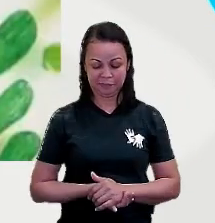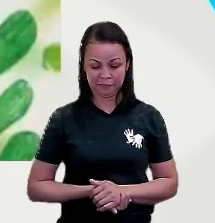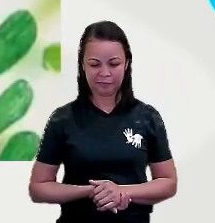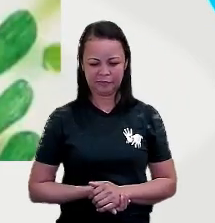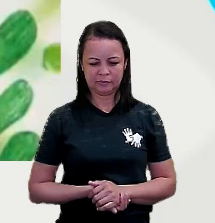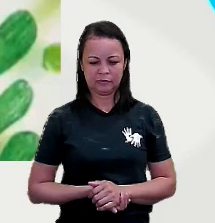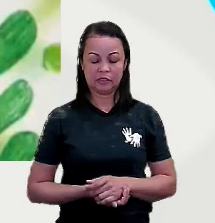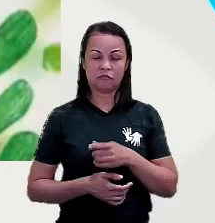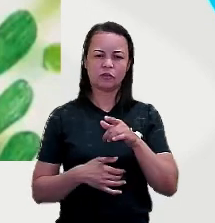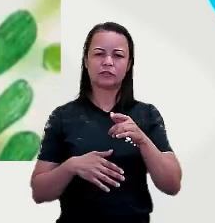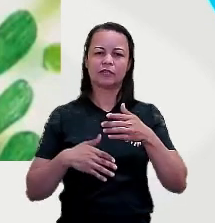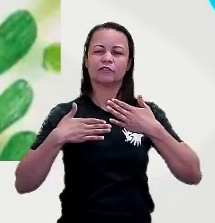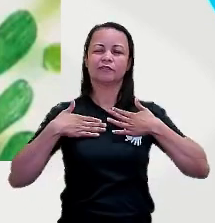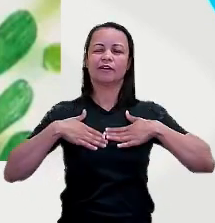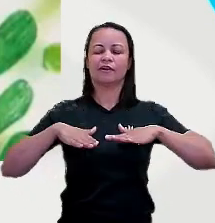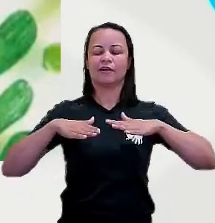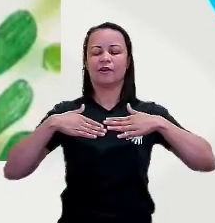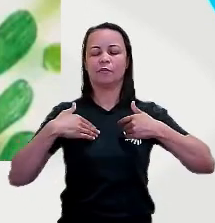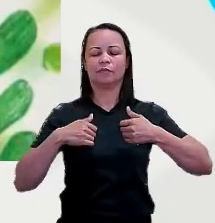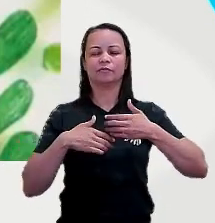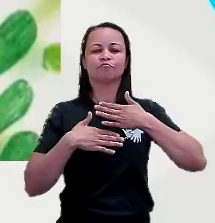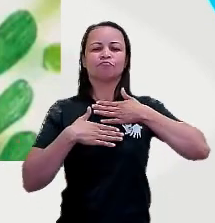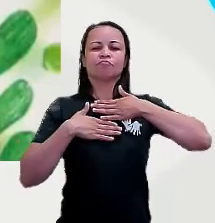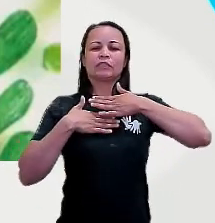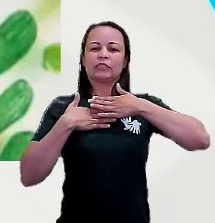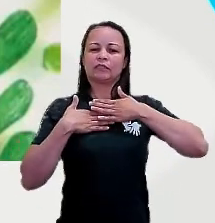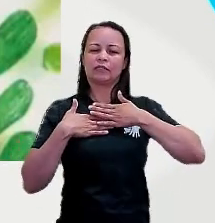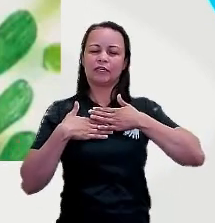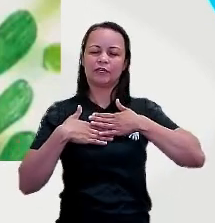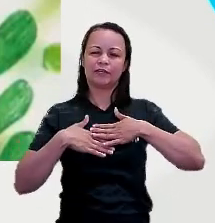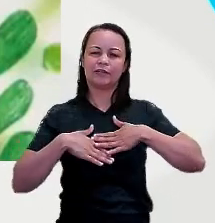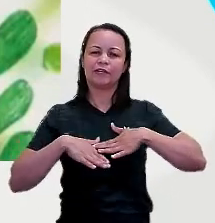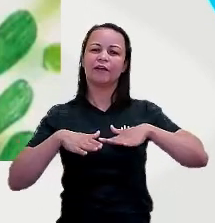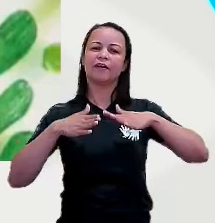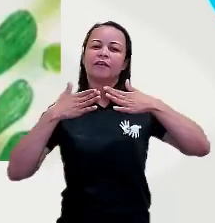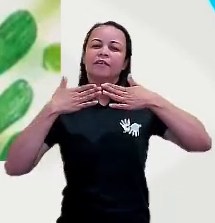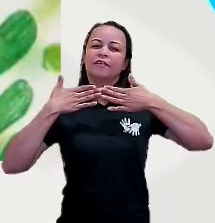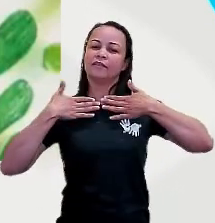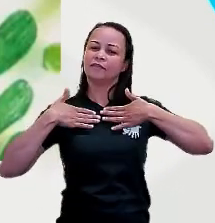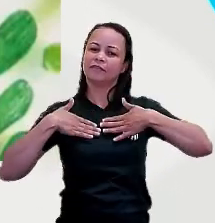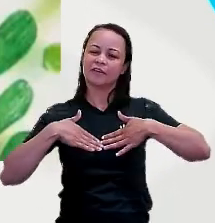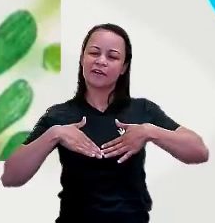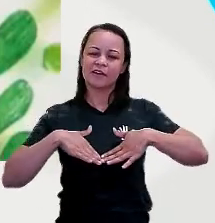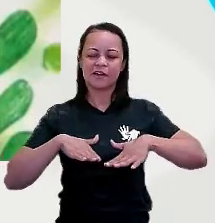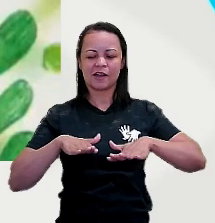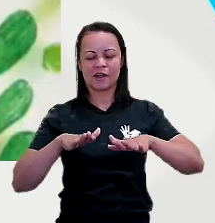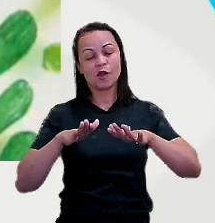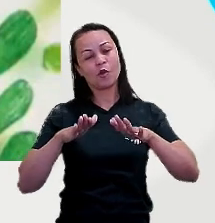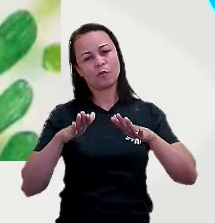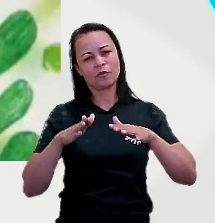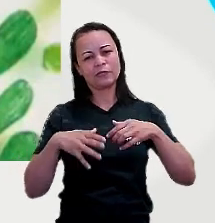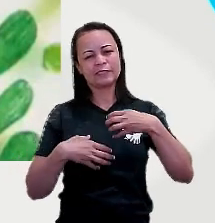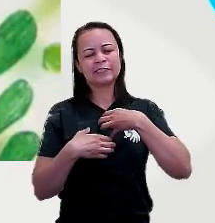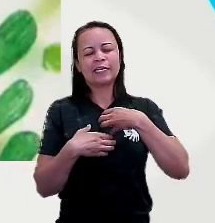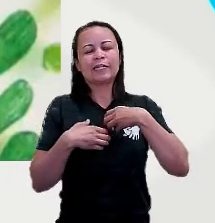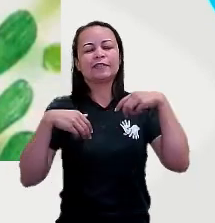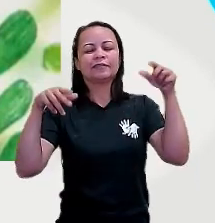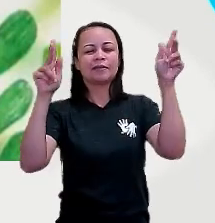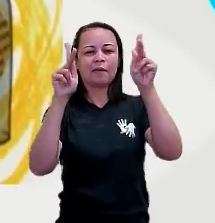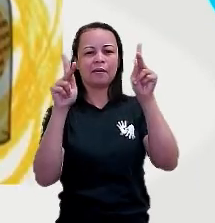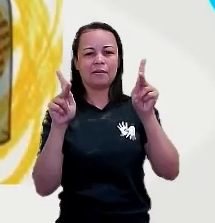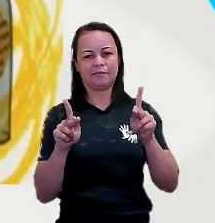Quando você está calmo, respira pouco a pouco e profundamente. Você se sente em